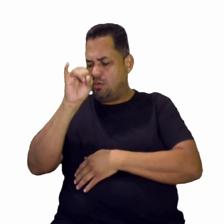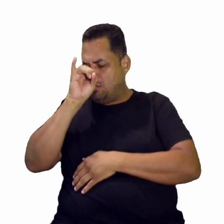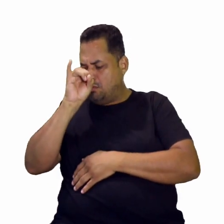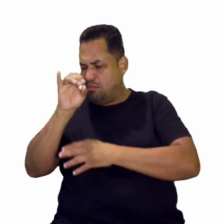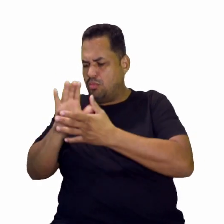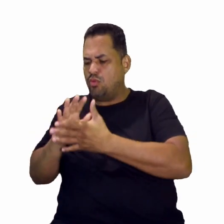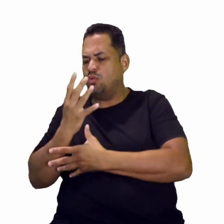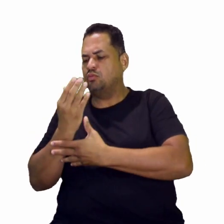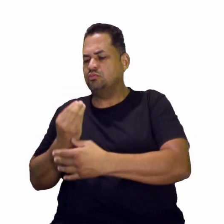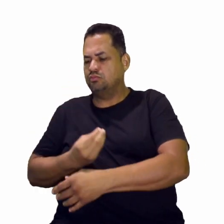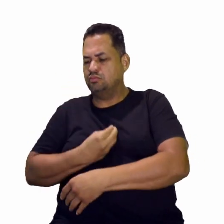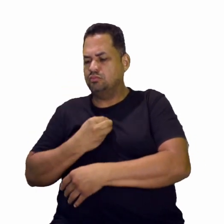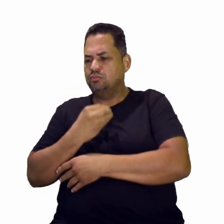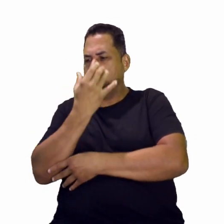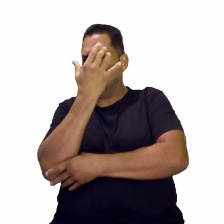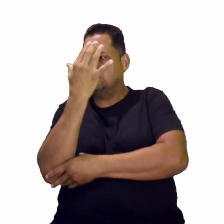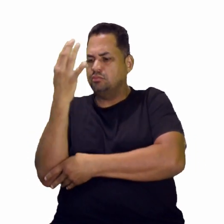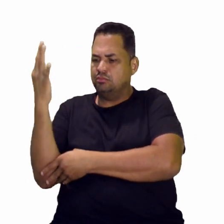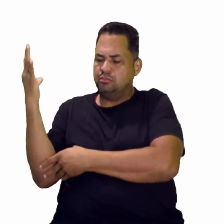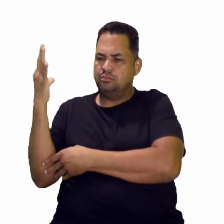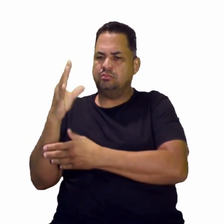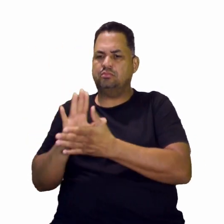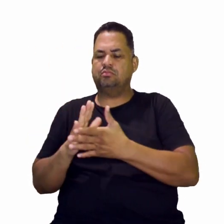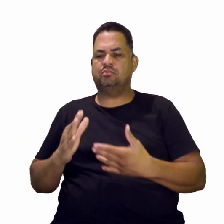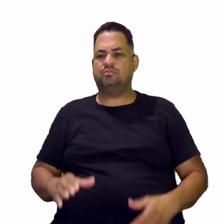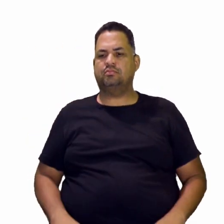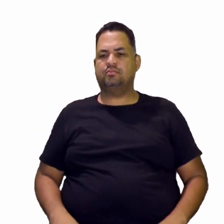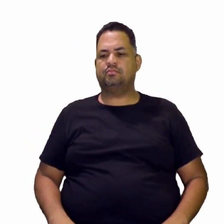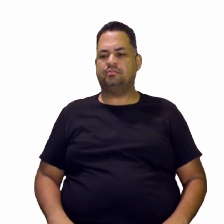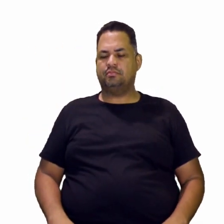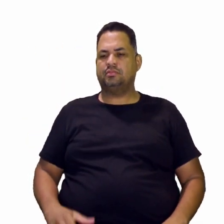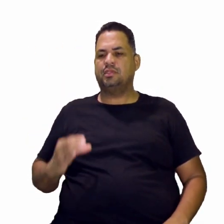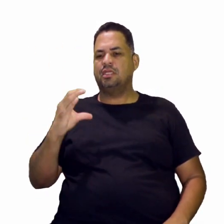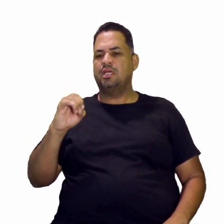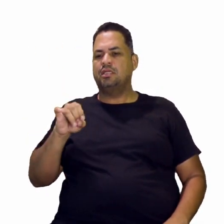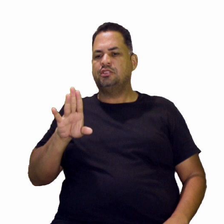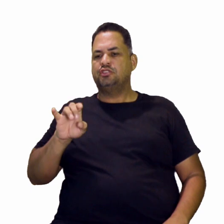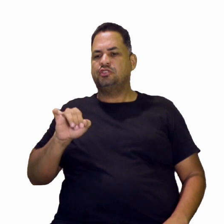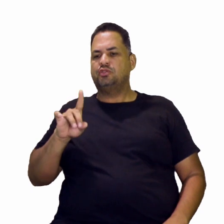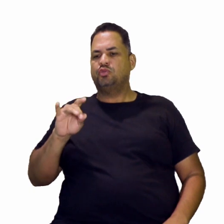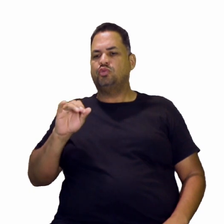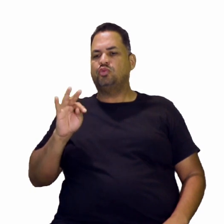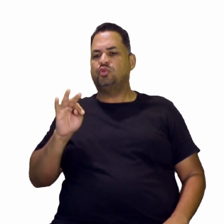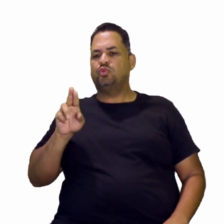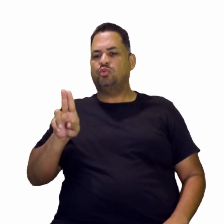ali a queixada, né, que a gente chama lá de catitu, né? Então, assim, são